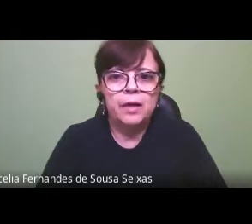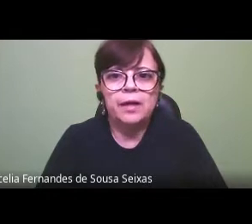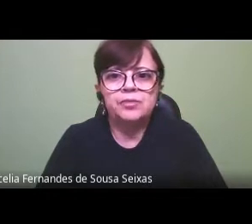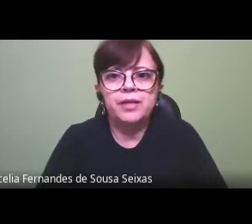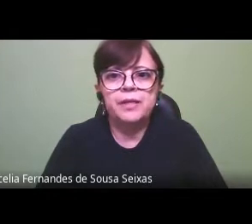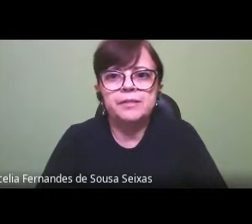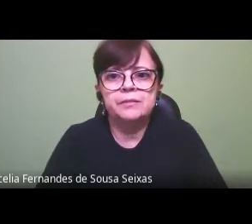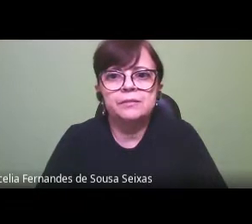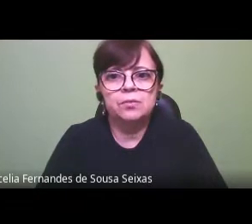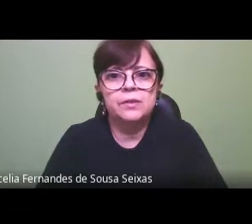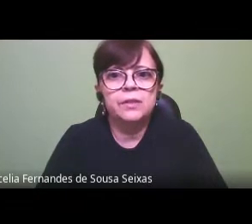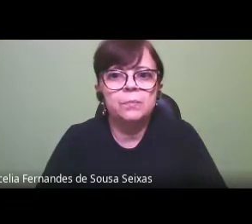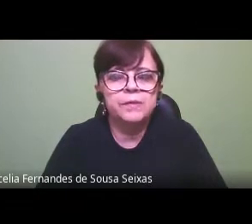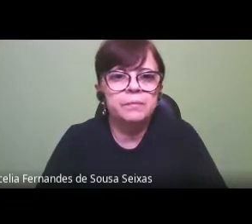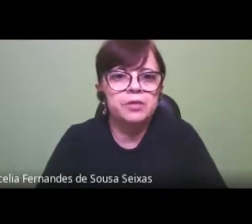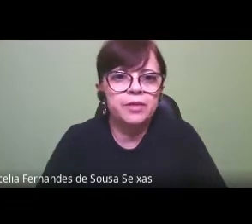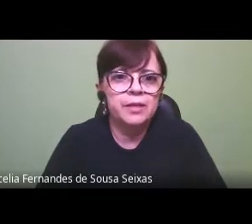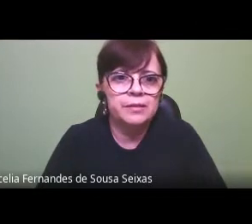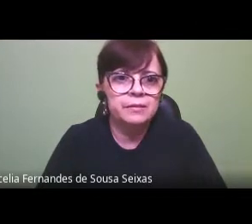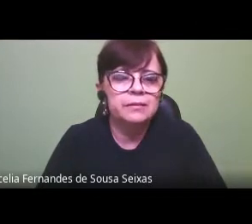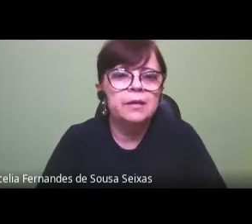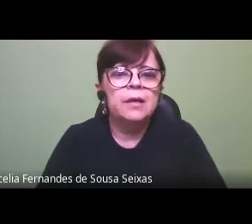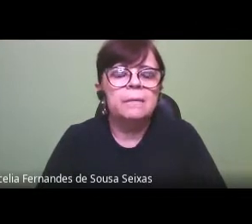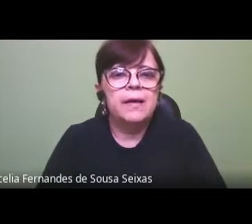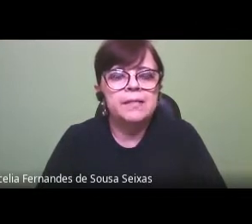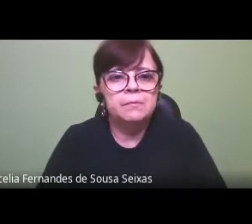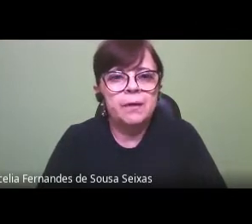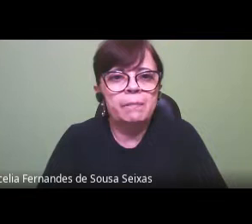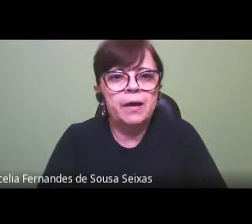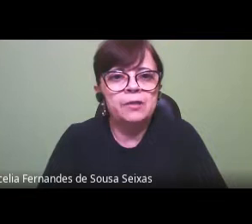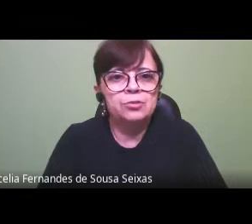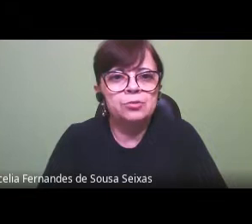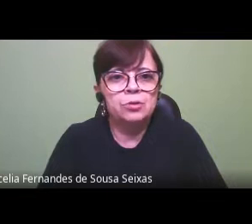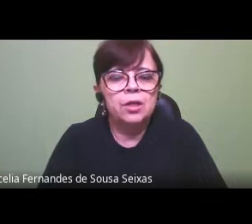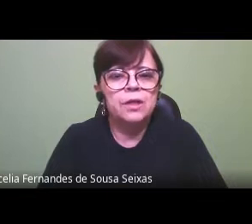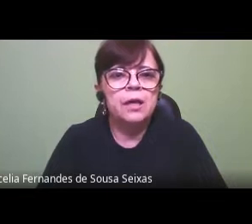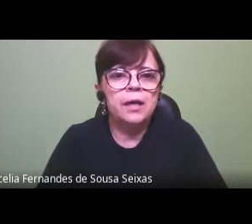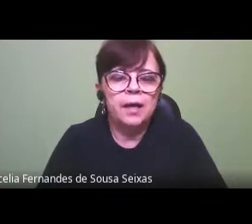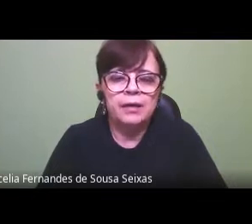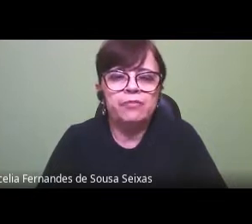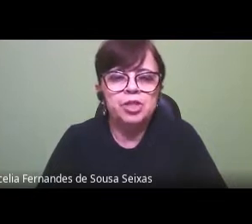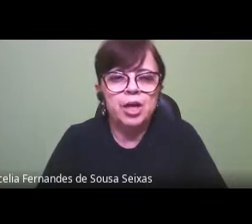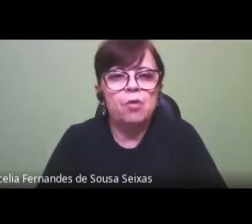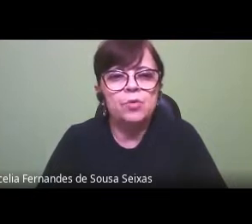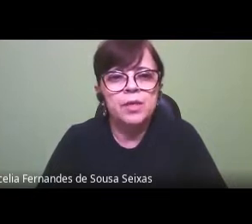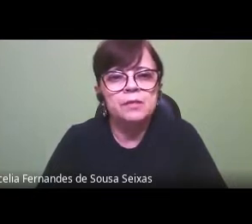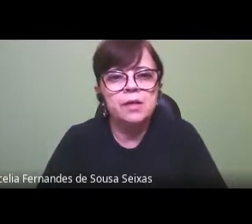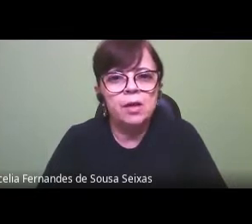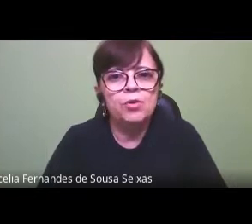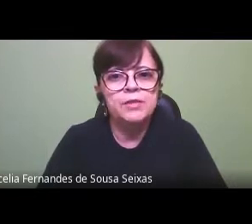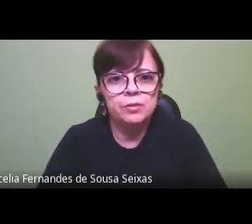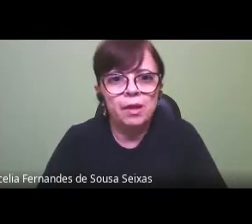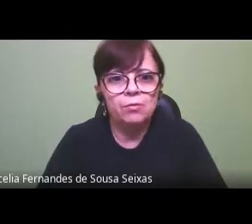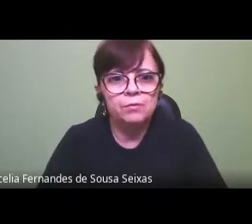Percebam a diferença. Conseguiram perceber a diferença? Para cima e para baixo, e na vertical, e